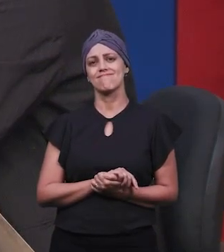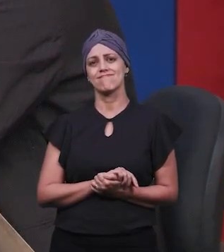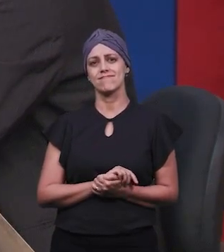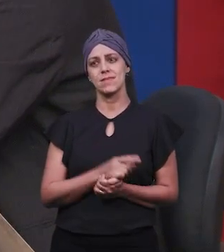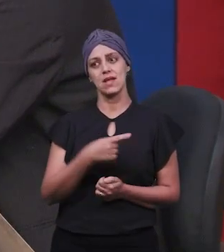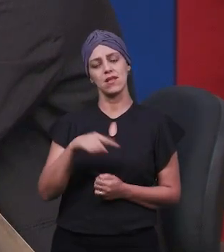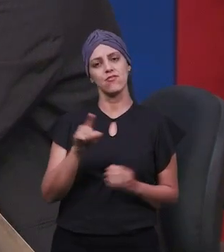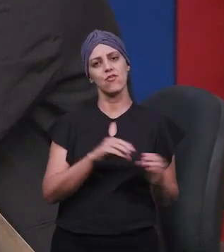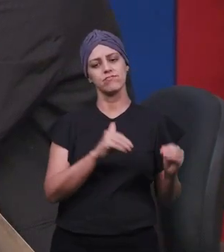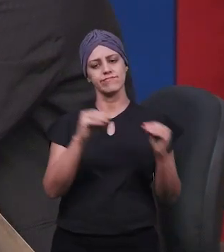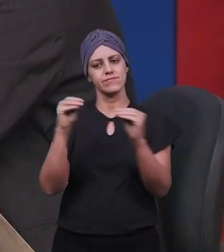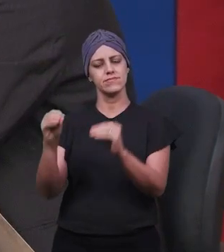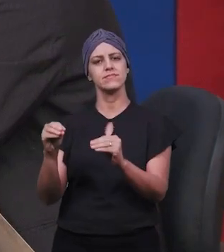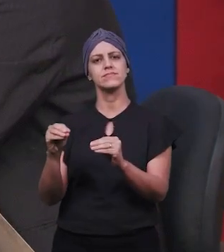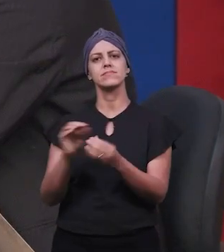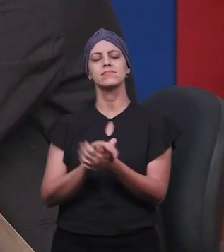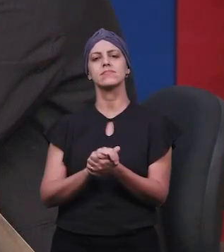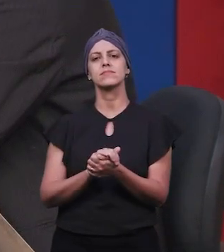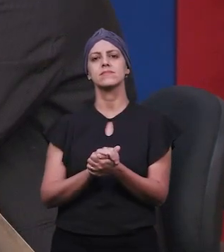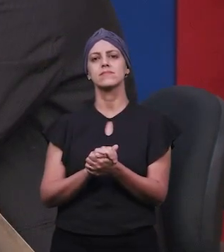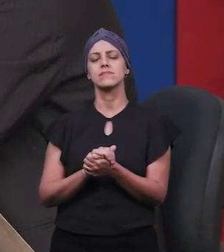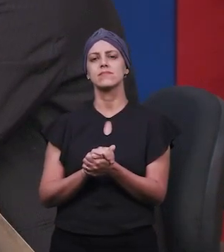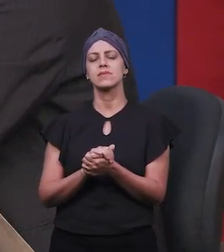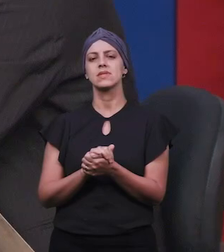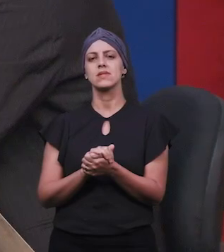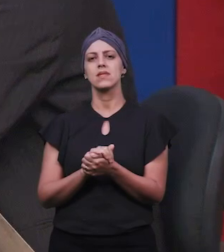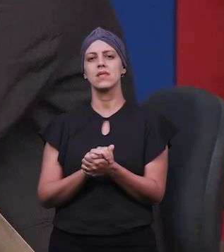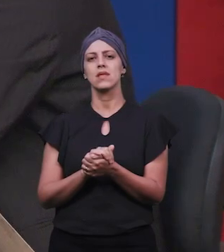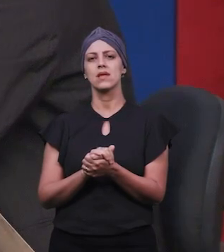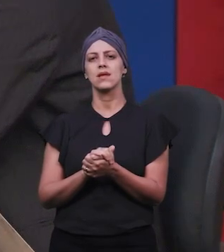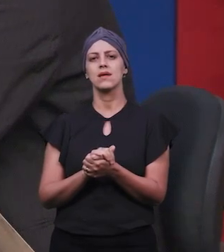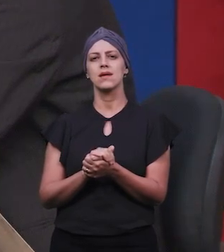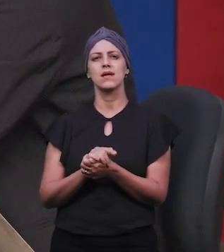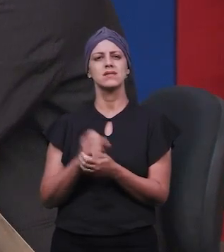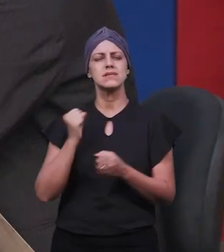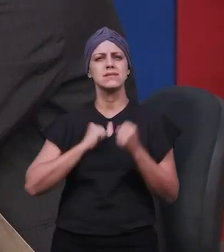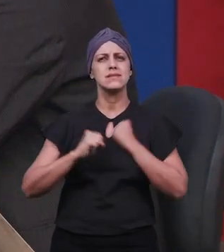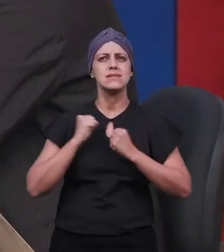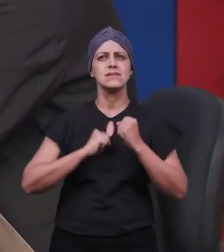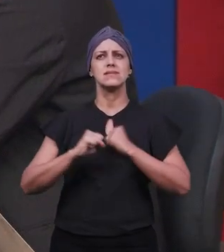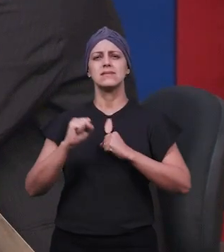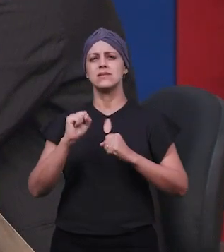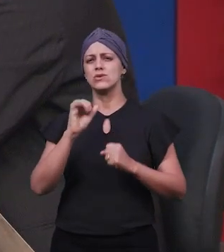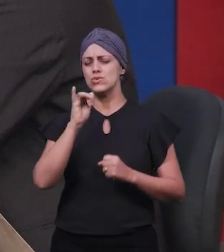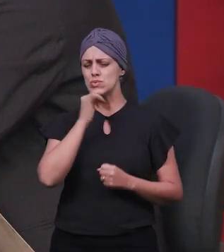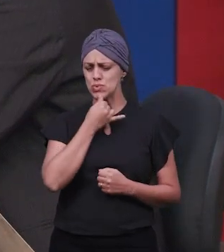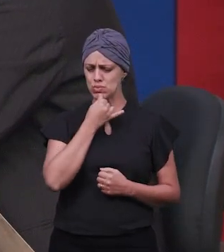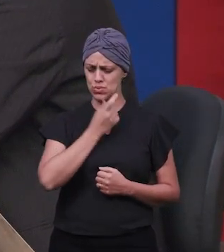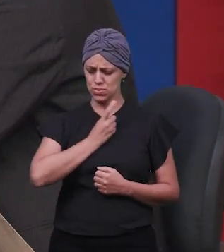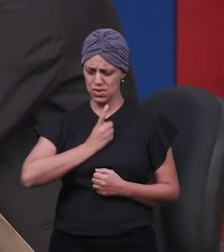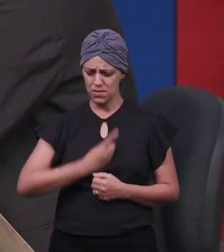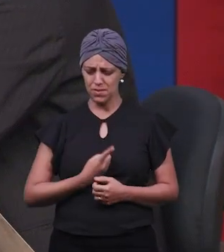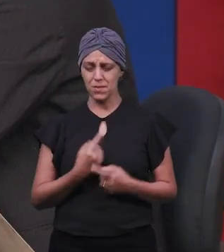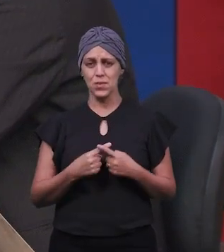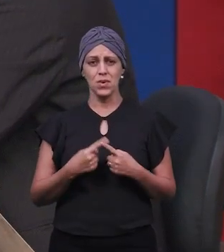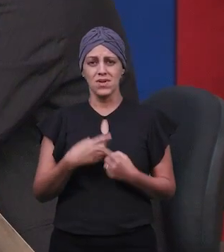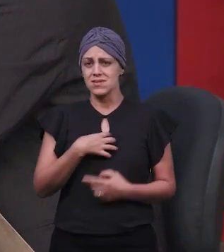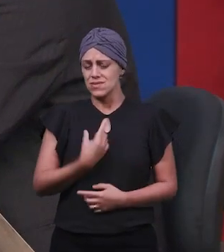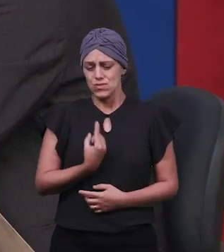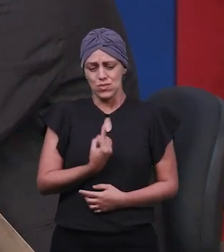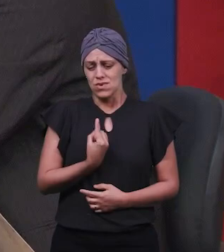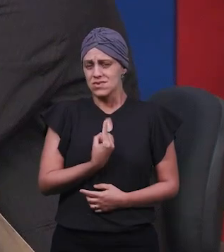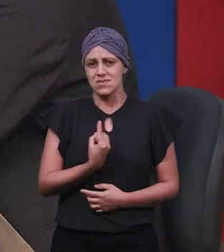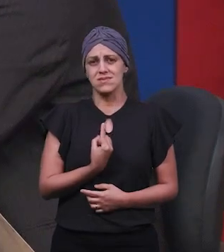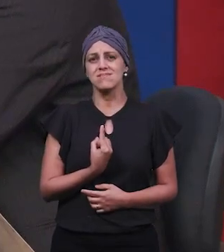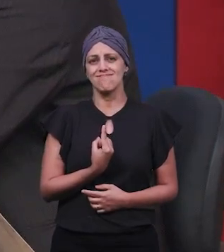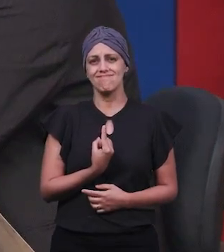intermédio de algumas pessoas que a incentivaram aí, e ela ligou muito também ansiosa, muito triste, deprimida, porque ela está